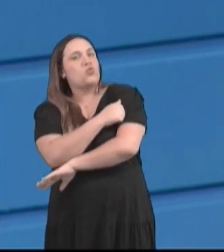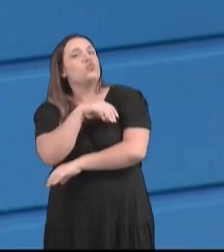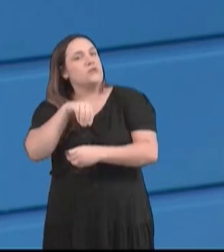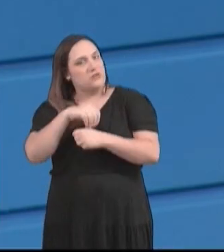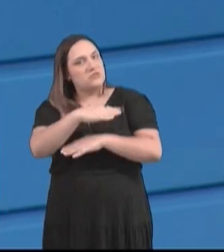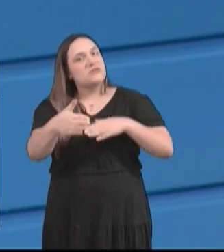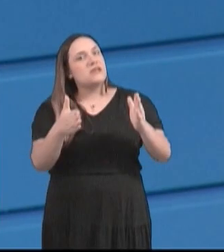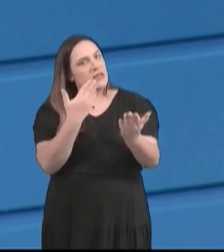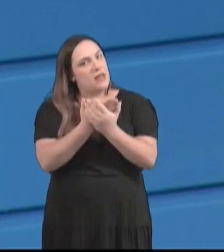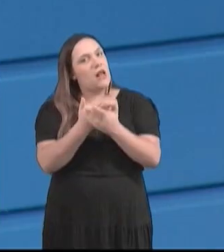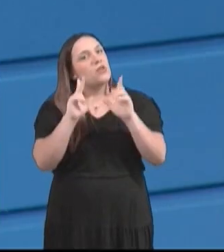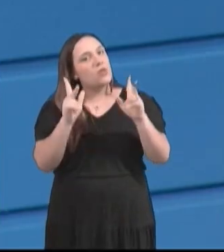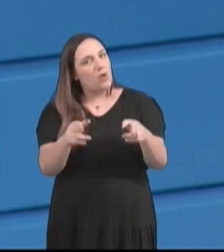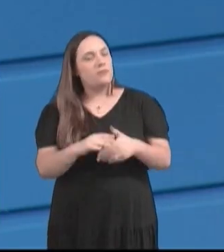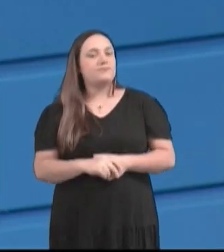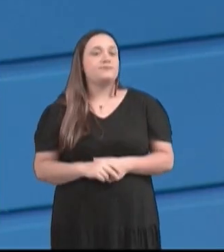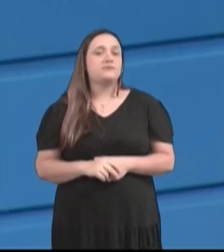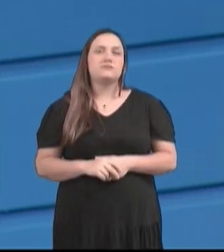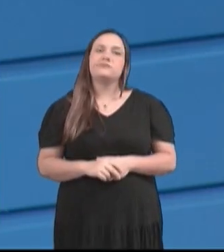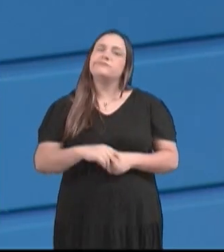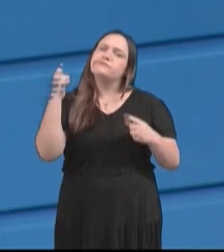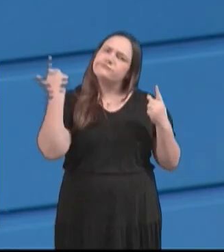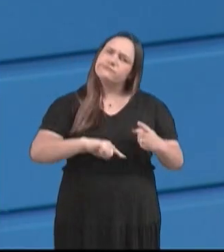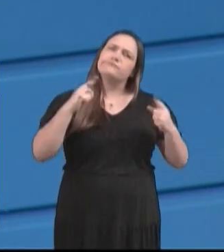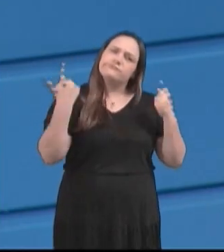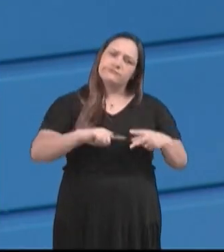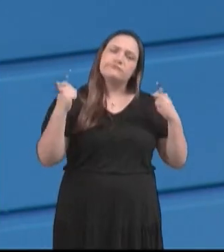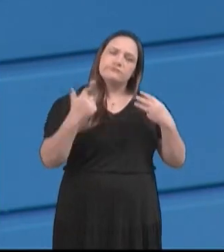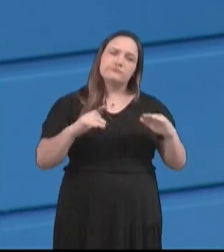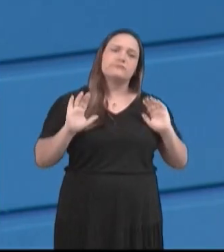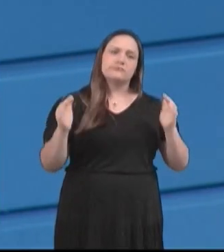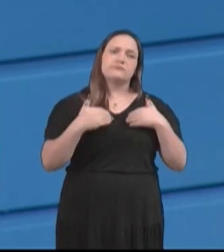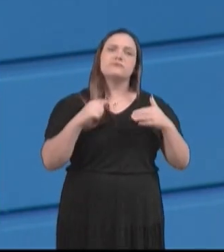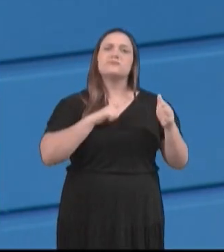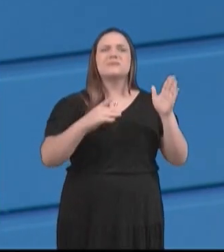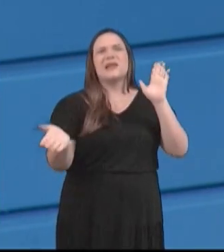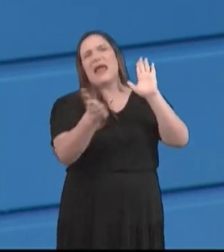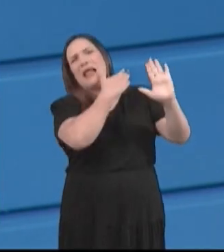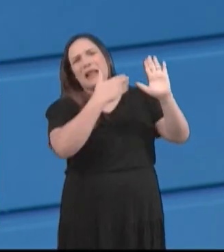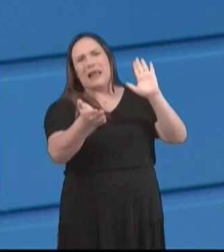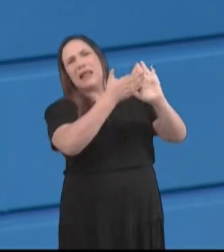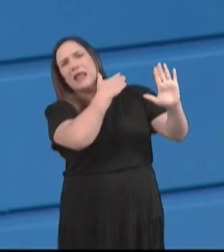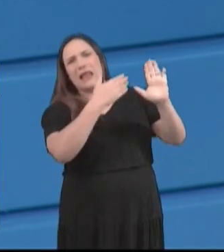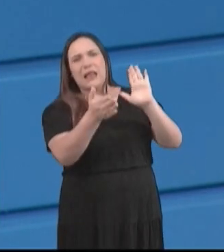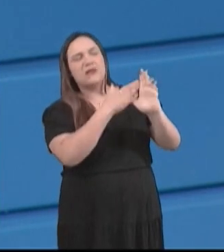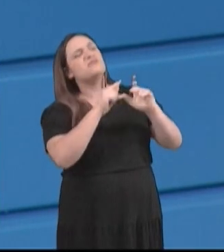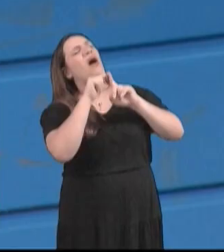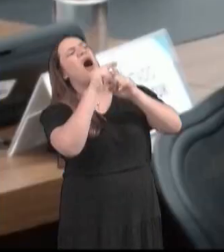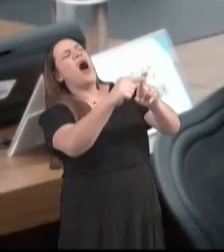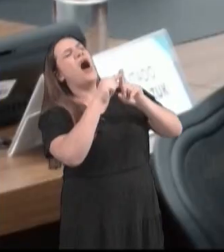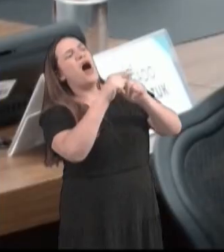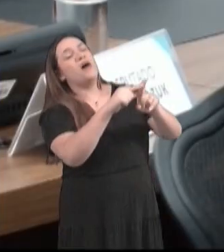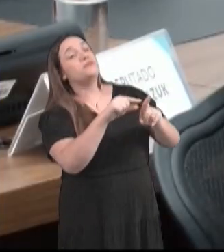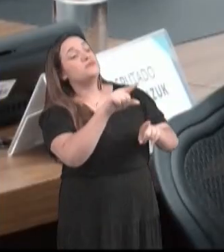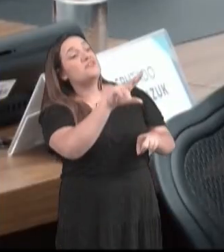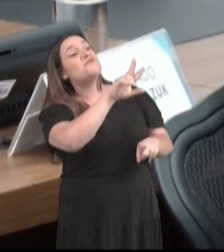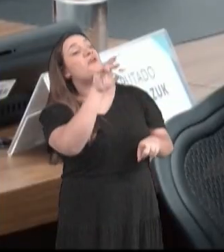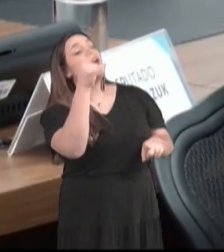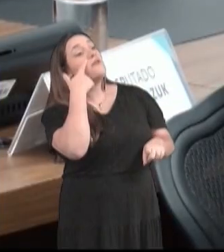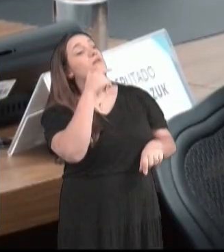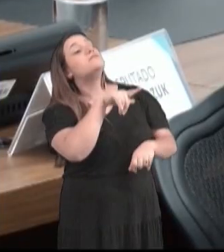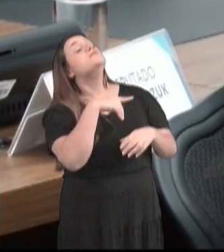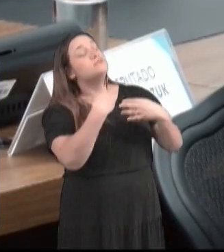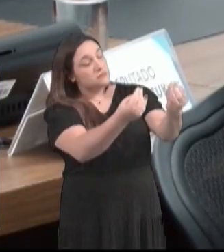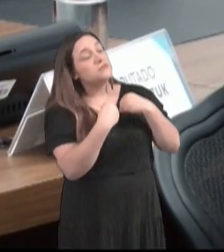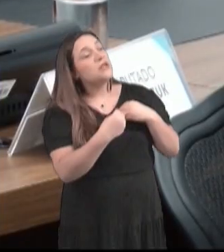Segundo o relato desta mãe, o aluno é reiteradamente agredido com tapas no rosto, ameaçado e constrangido a ceder